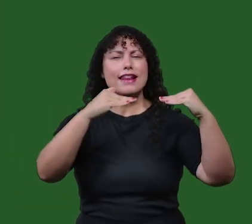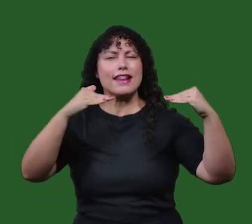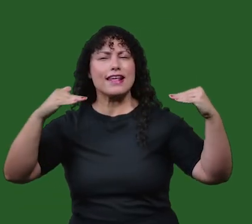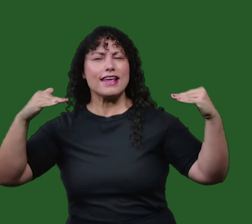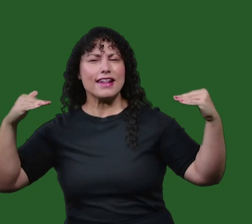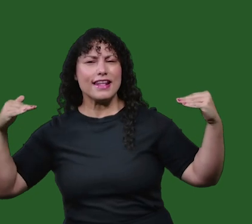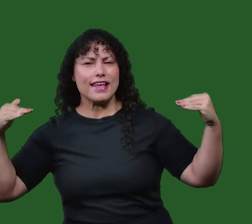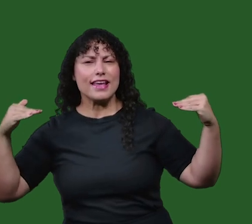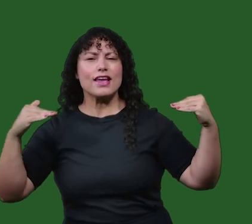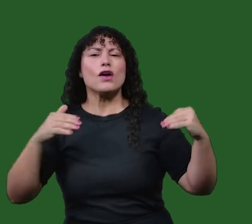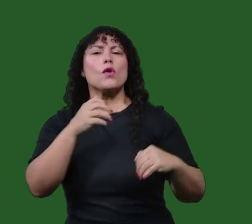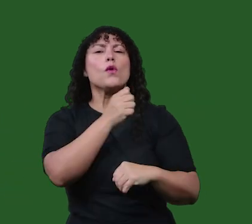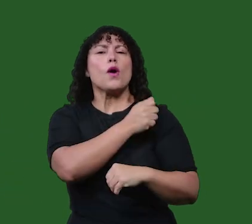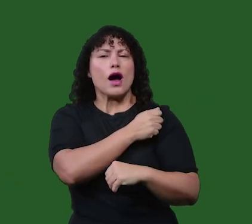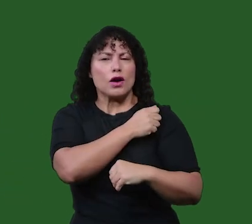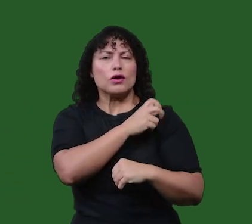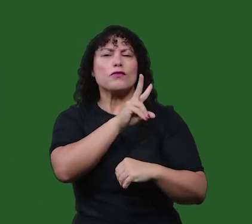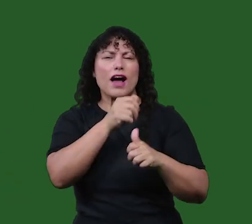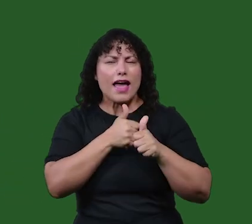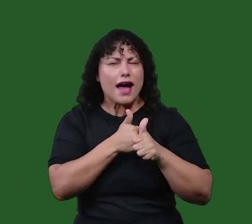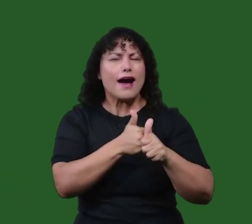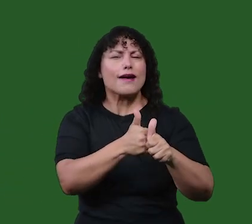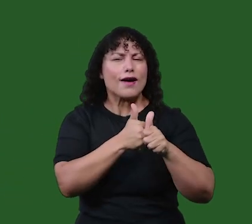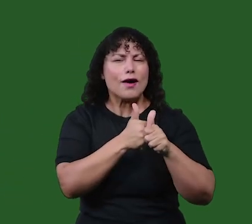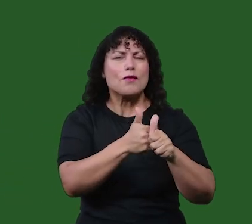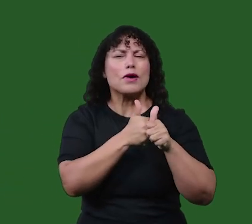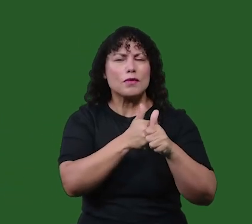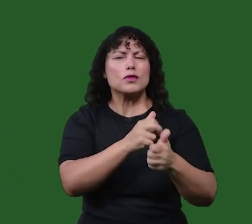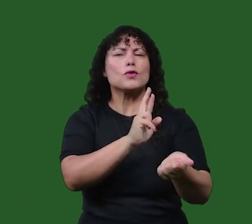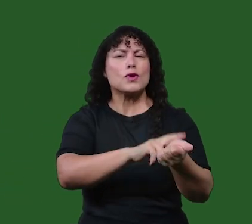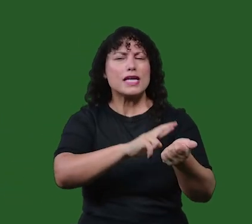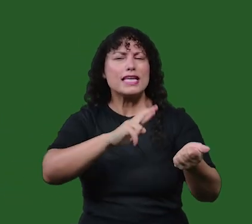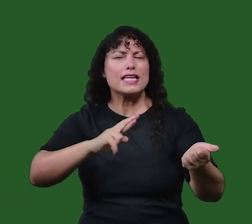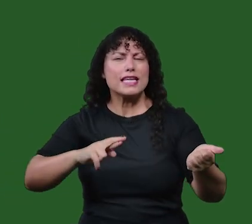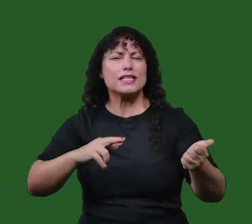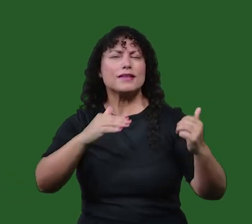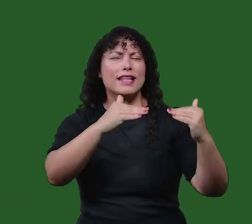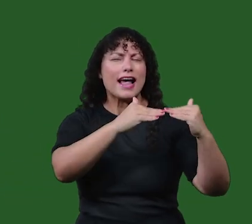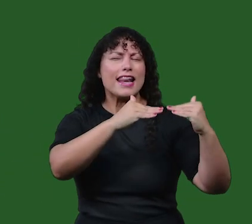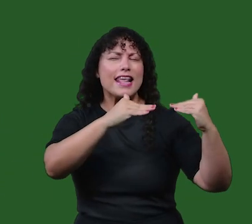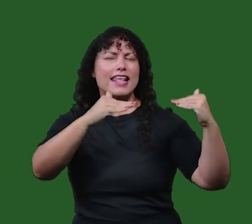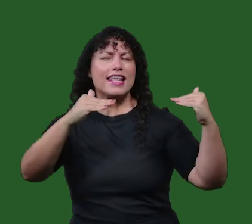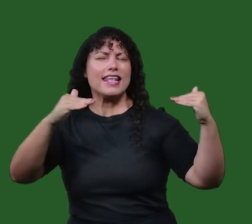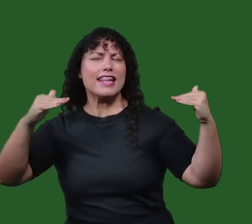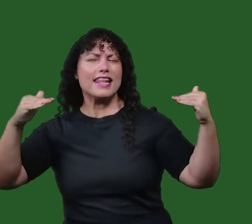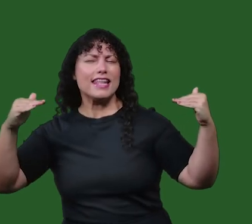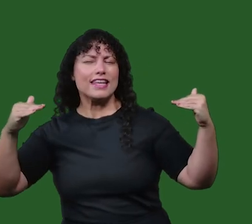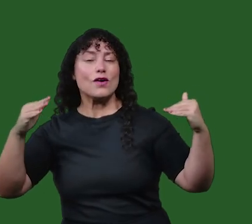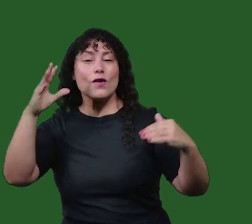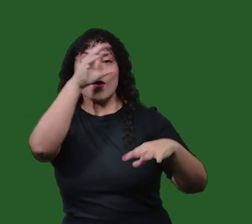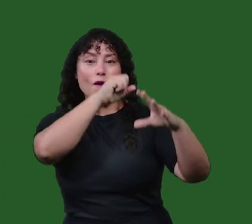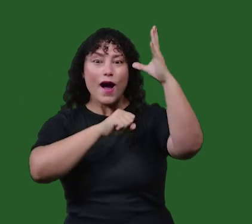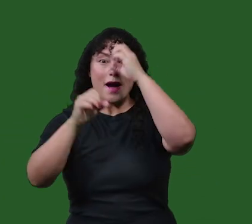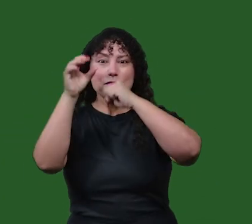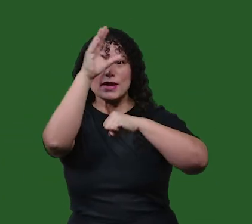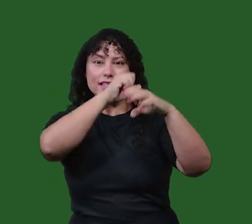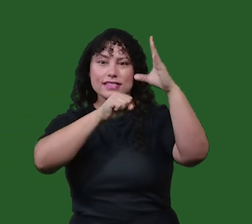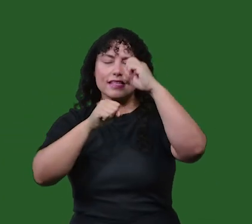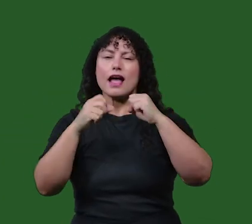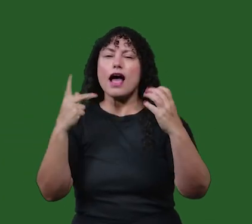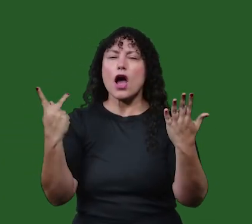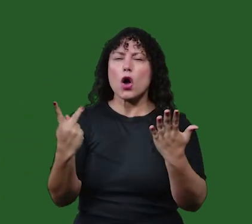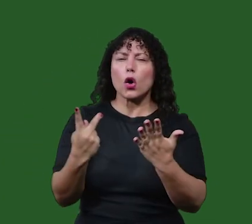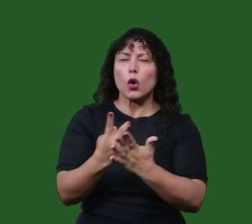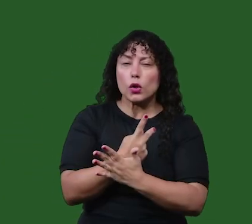aprendizagem linear, onde o aluno vai te acompanhar no seu ritmo, na sua linearidade. O